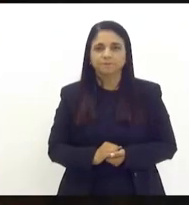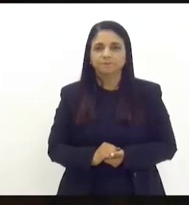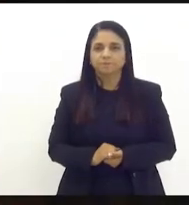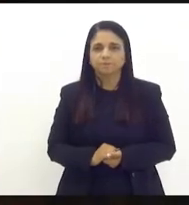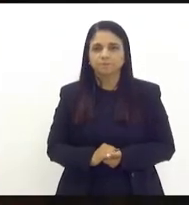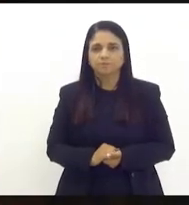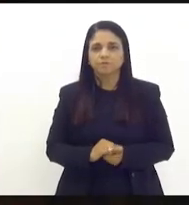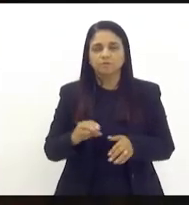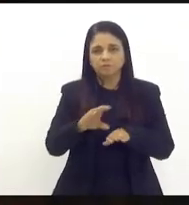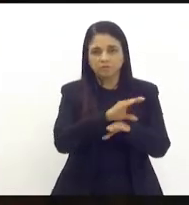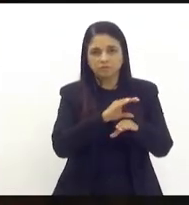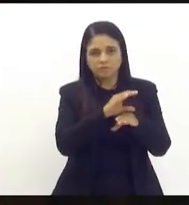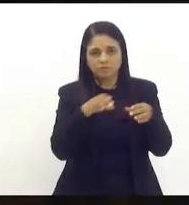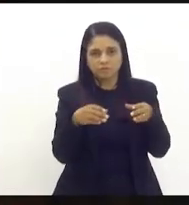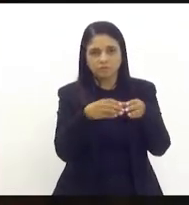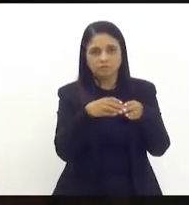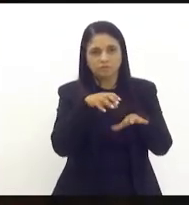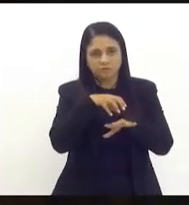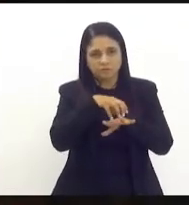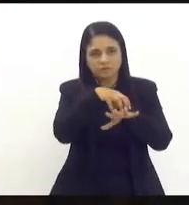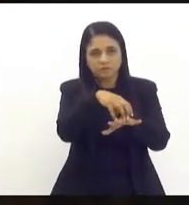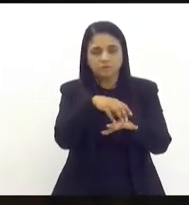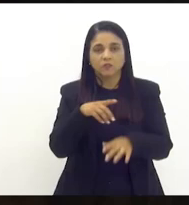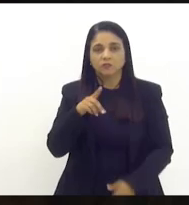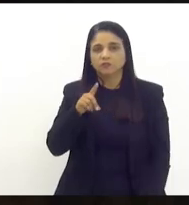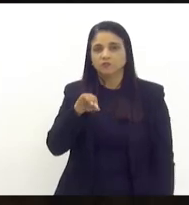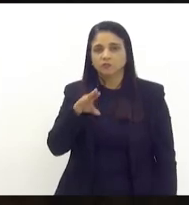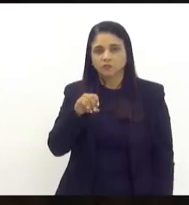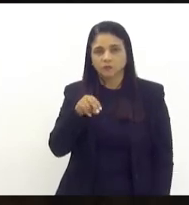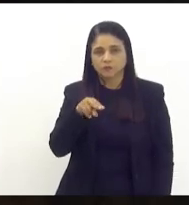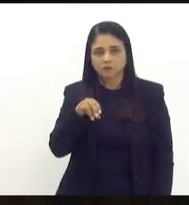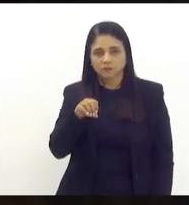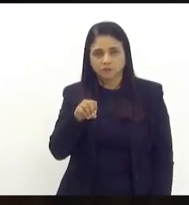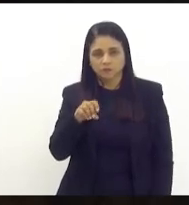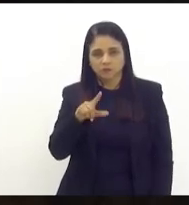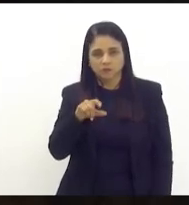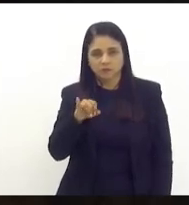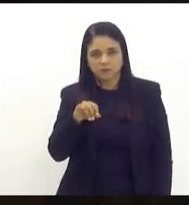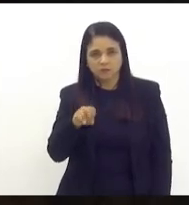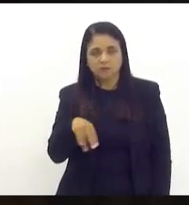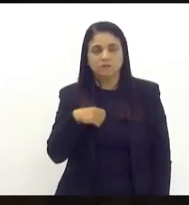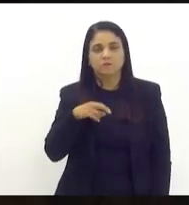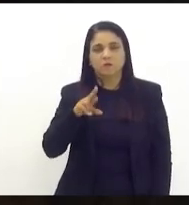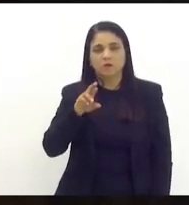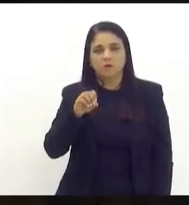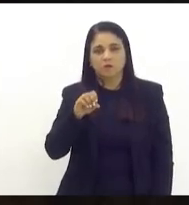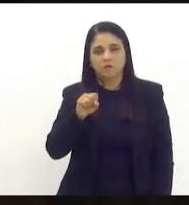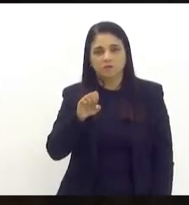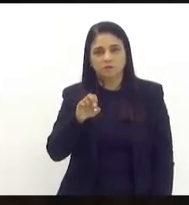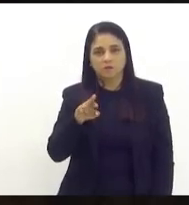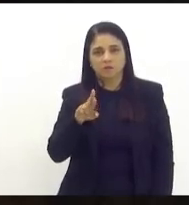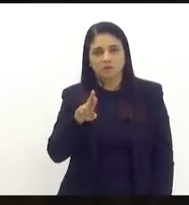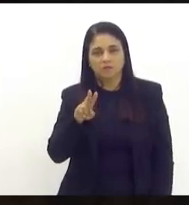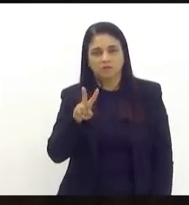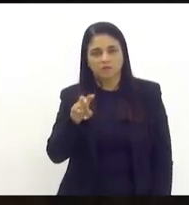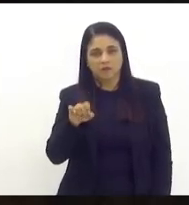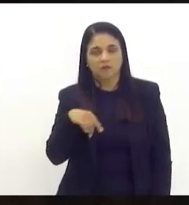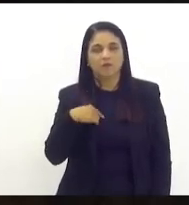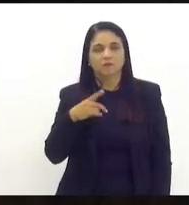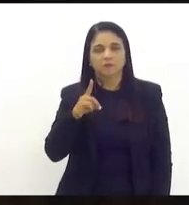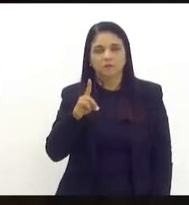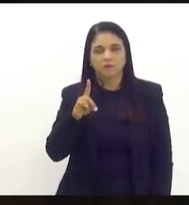pela comissão de transporte Dionísio Lins Rosemberg Reis Doutor deudauto